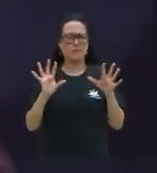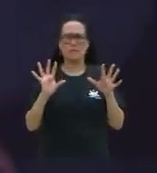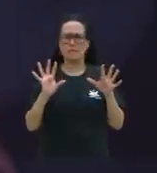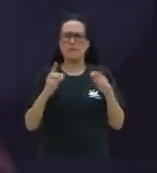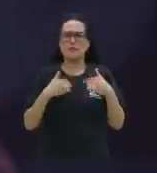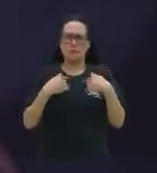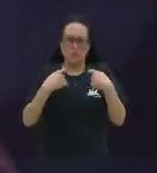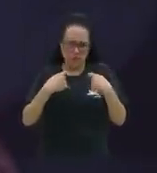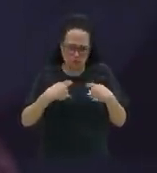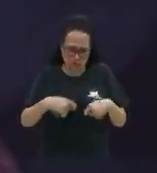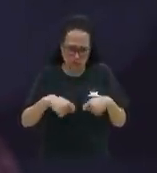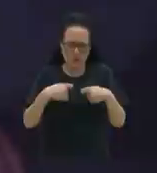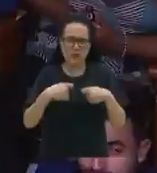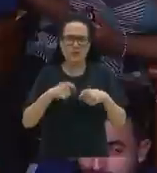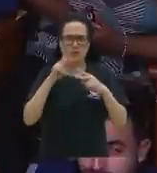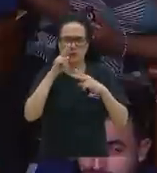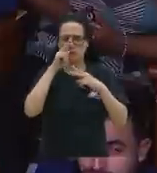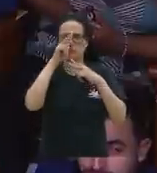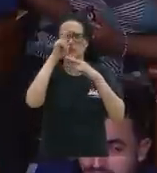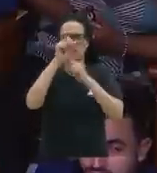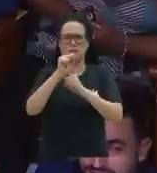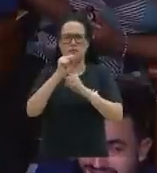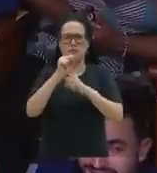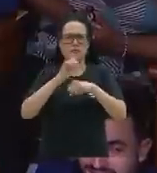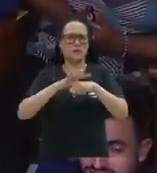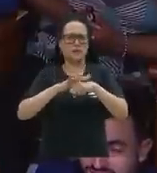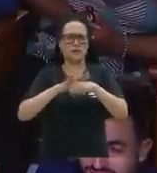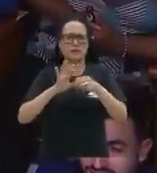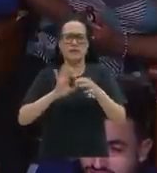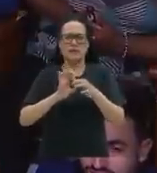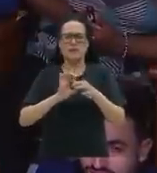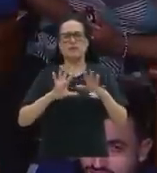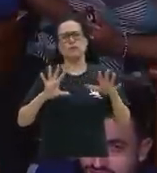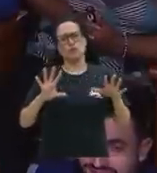Eu preciso da tua força que cura.